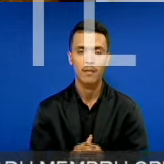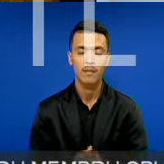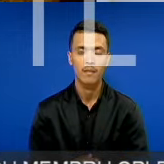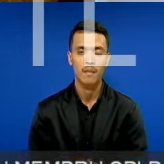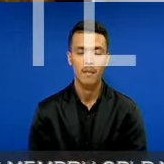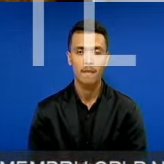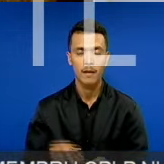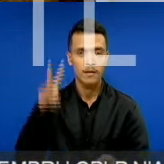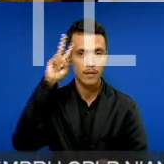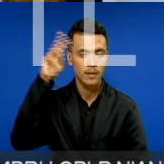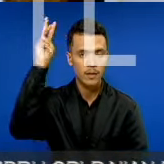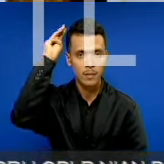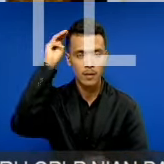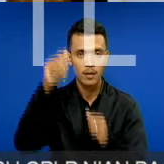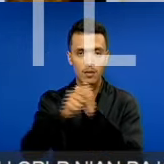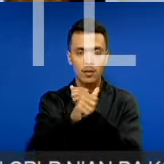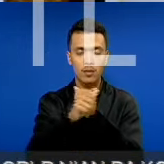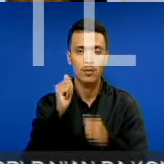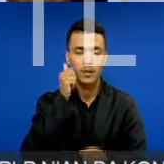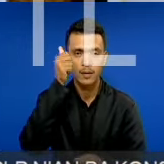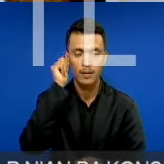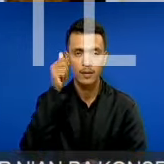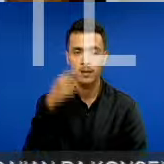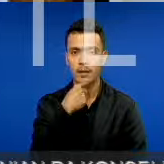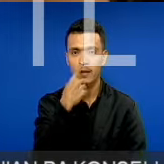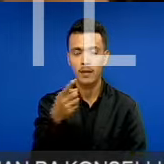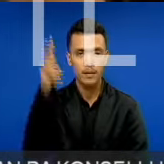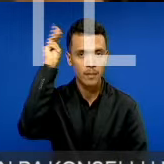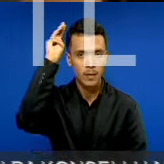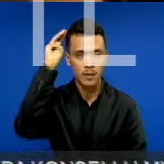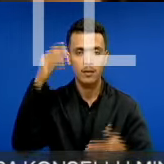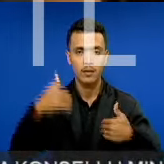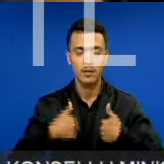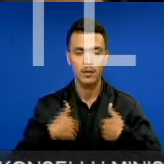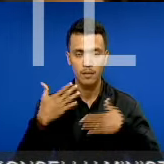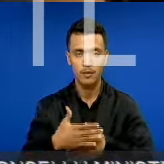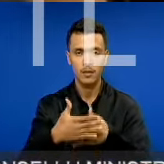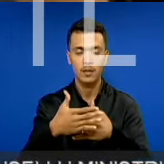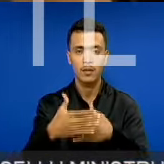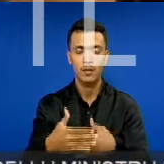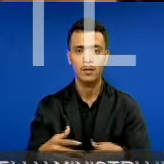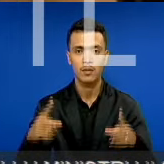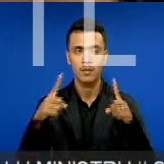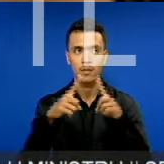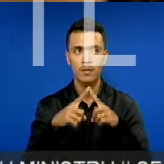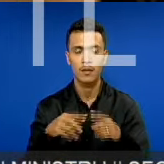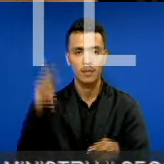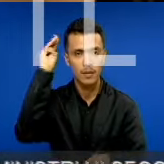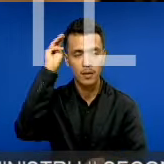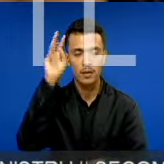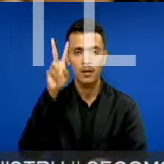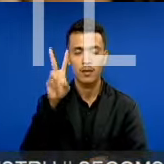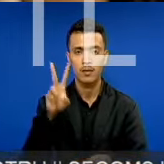missão. Vice-ministra Assunto ASEAN, Milena Ranzel, informa: Ministério se ia processo administrativo nelaran ba embaixador na rua.